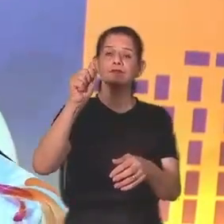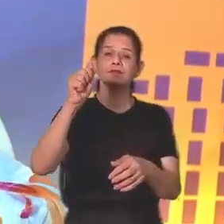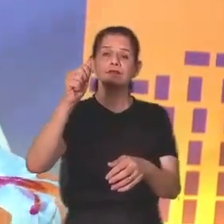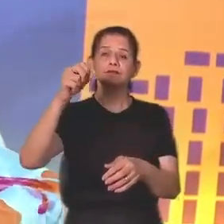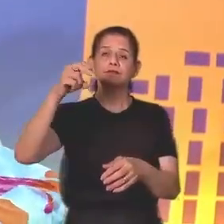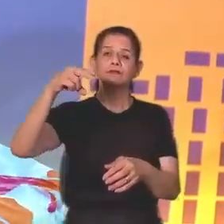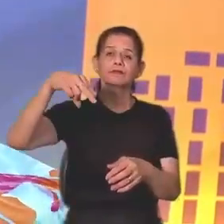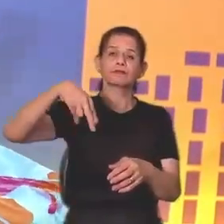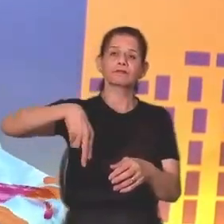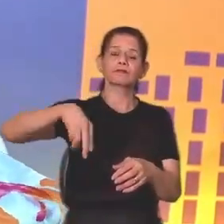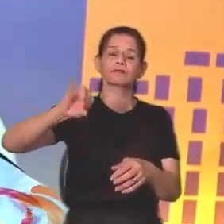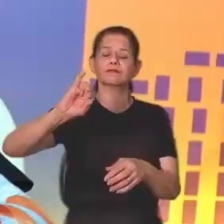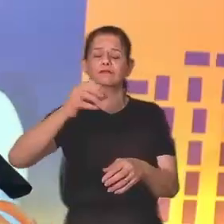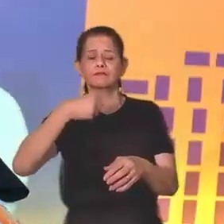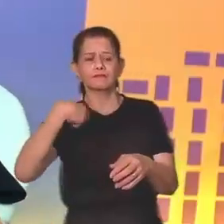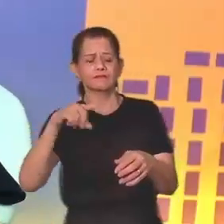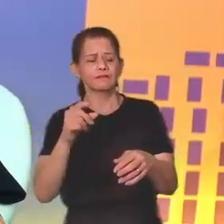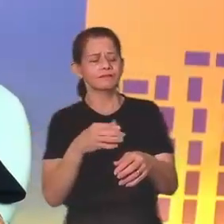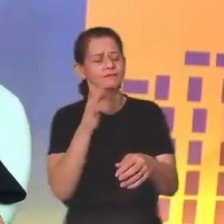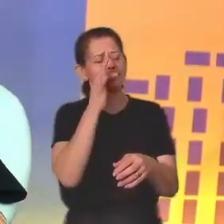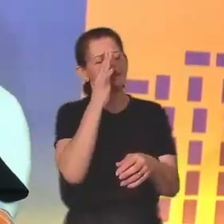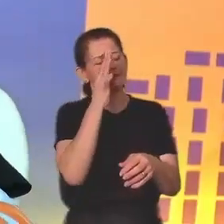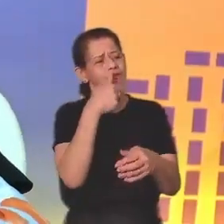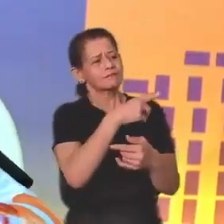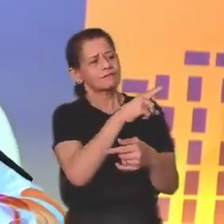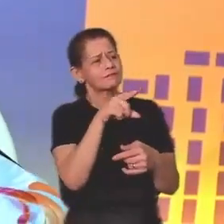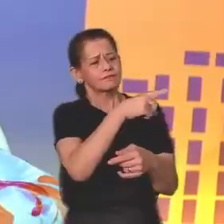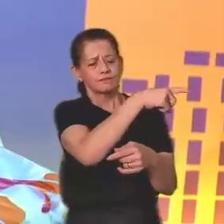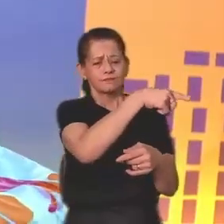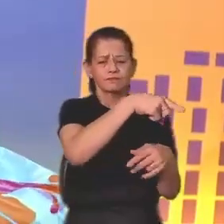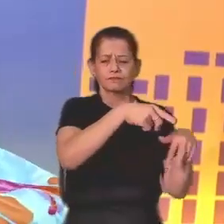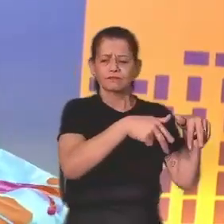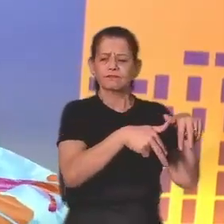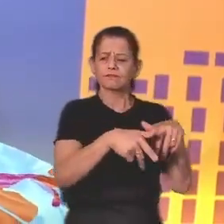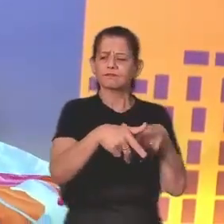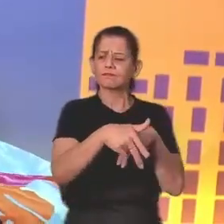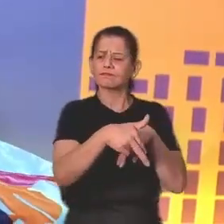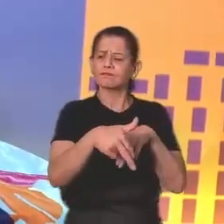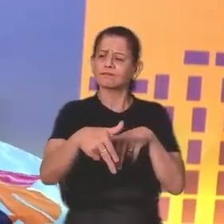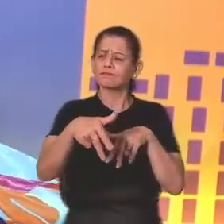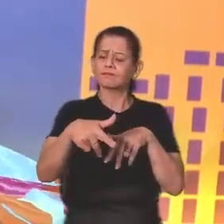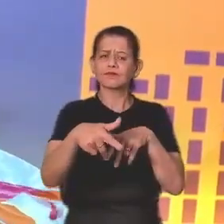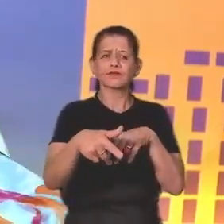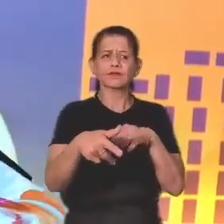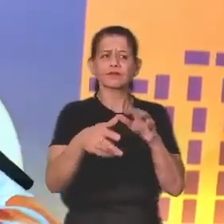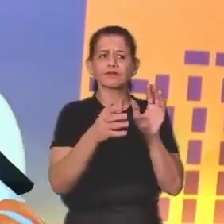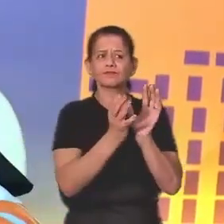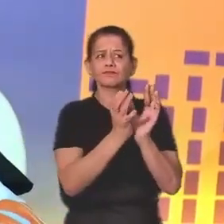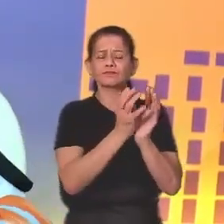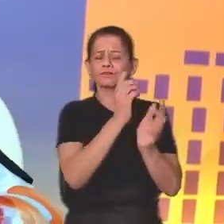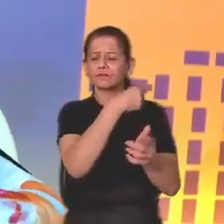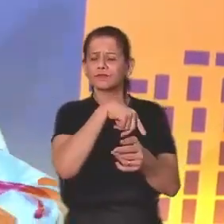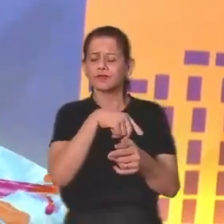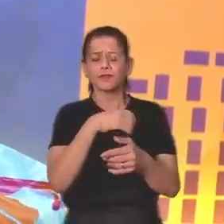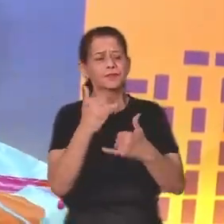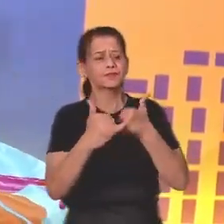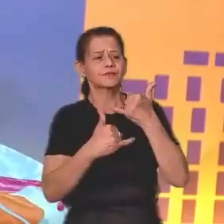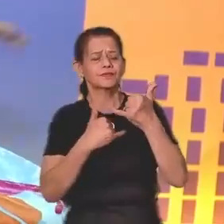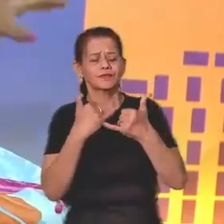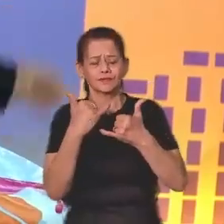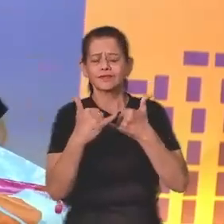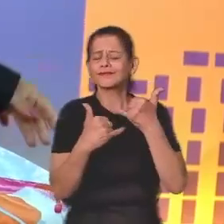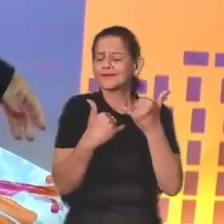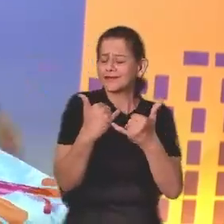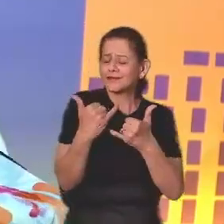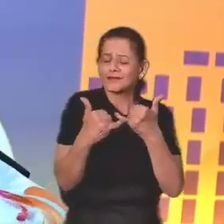comida cheirosa. Aí passou uma pessoa da equipe, aí eu brinquei, que você sabe que eu gosto